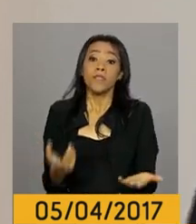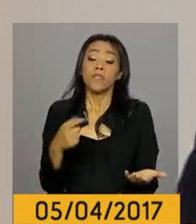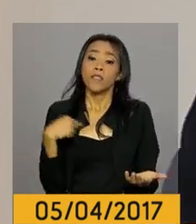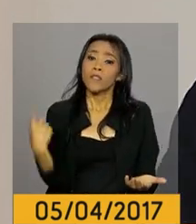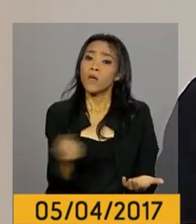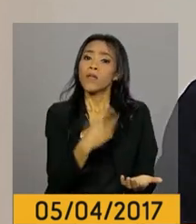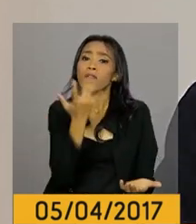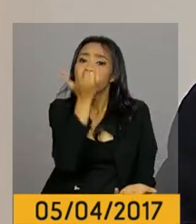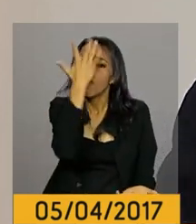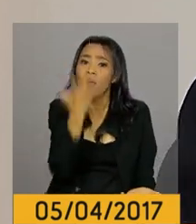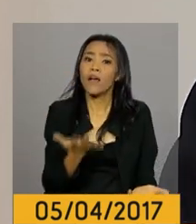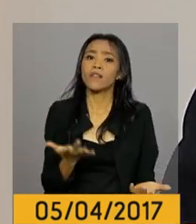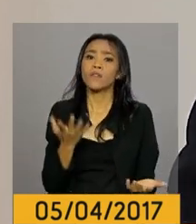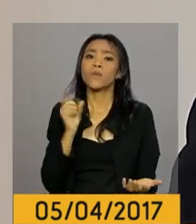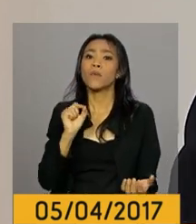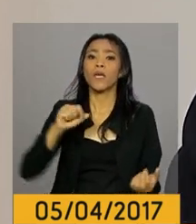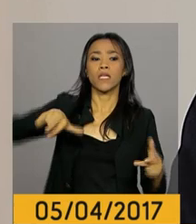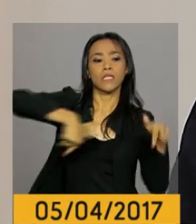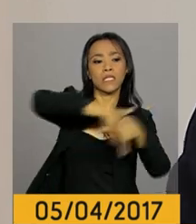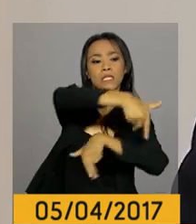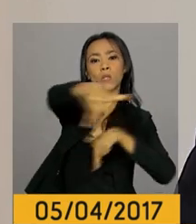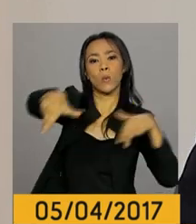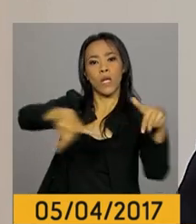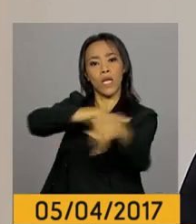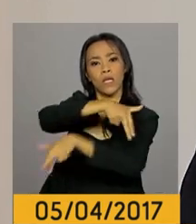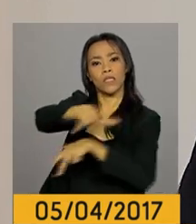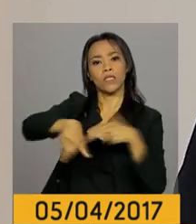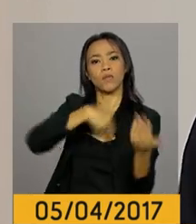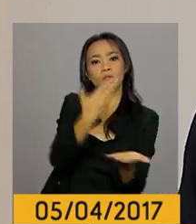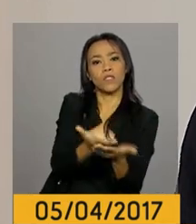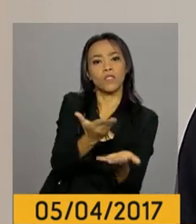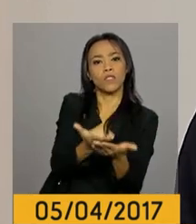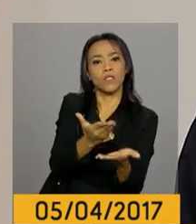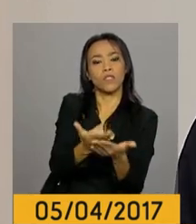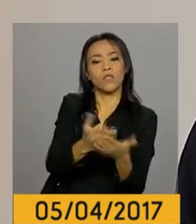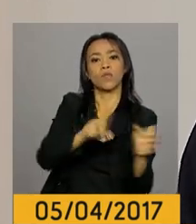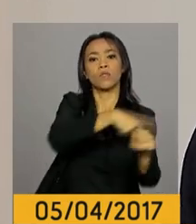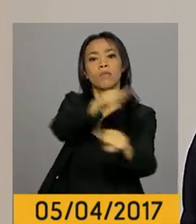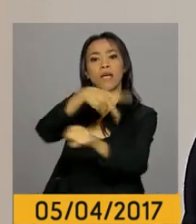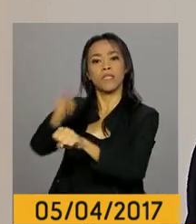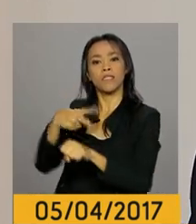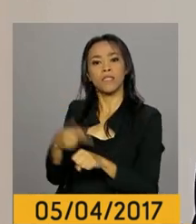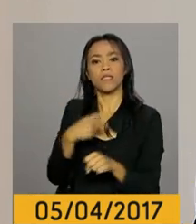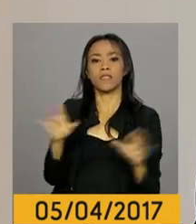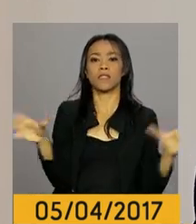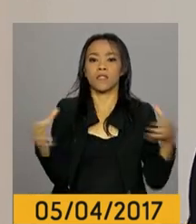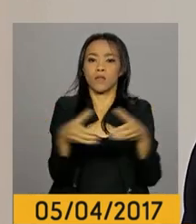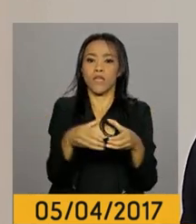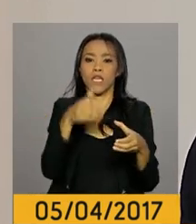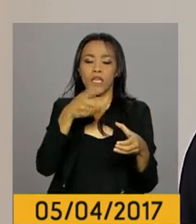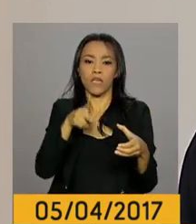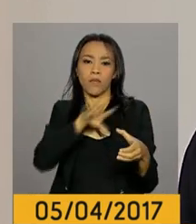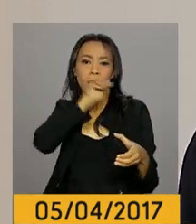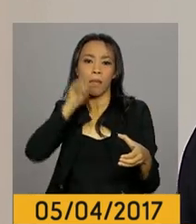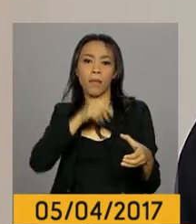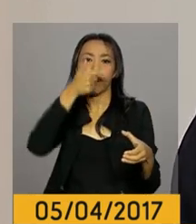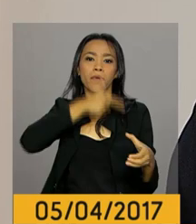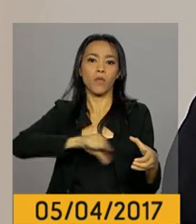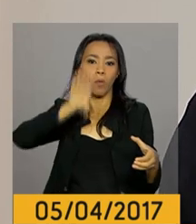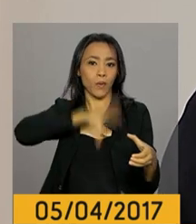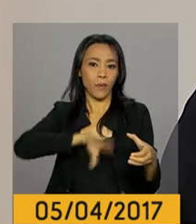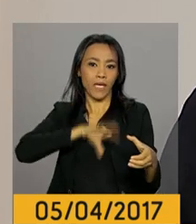verdade facilitando a circulação dos Estudantes dentro da cplp e vejam que é uma medida que favorecerá